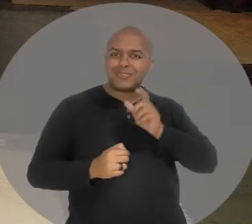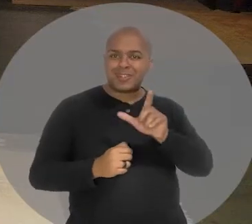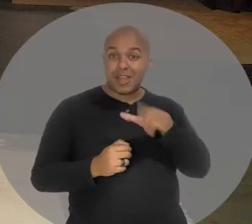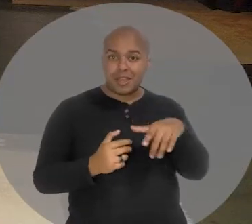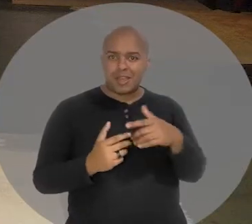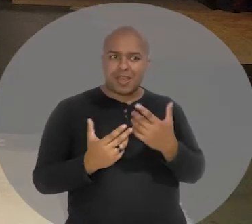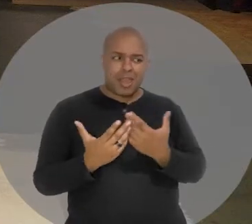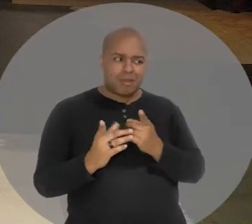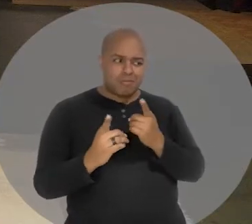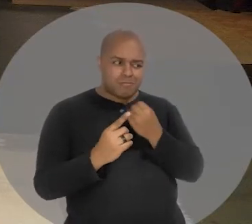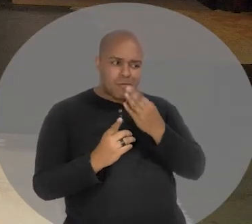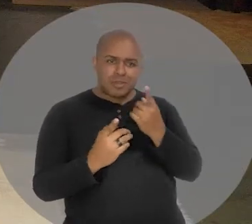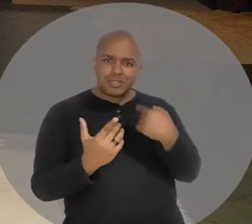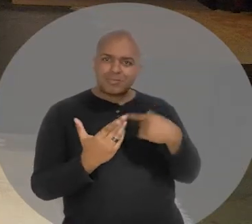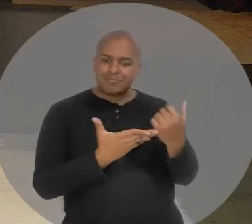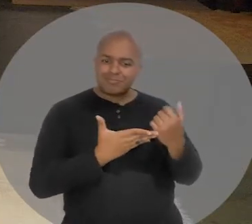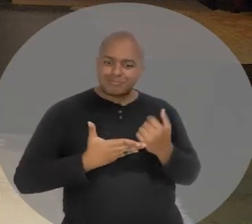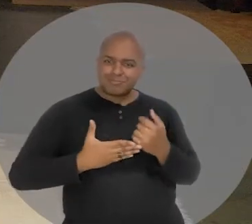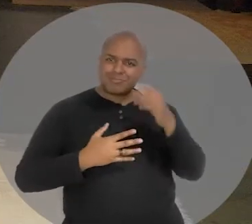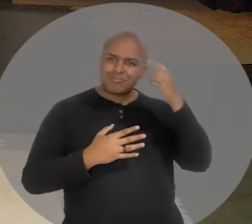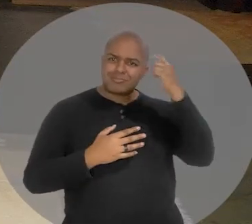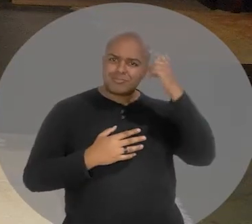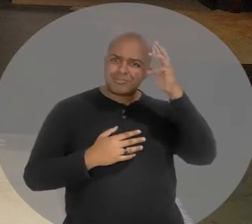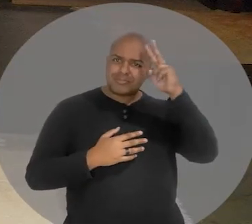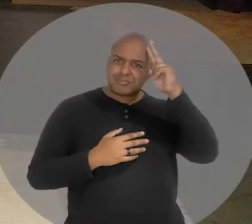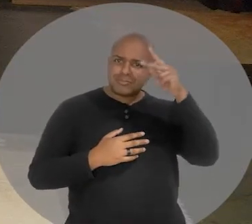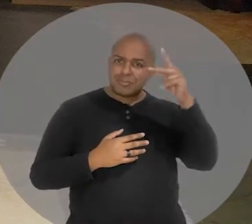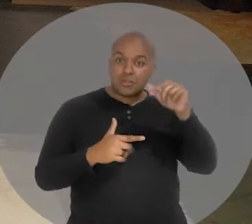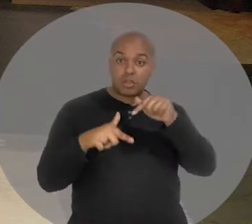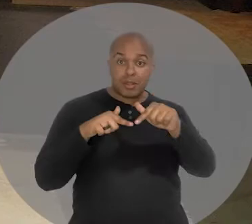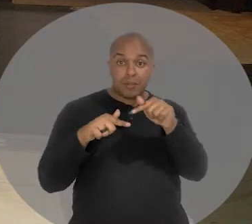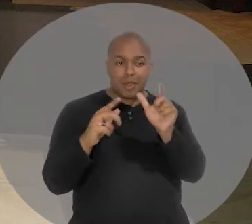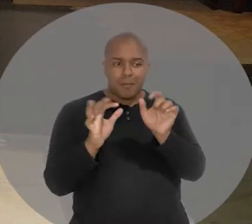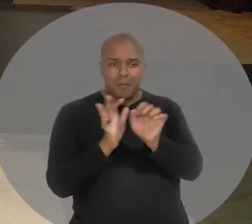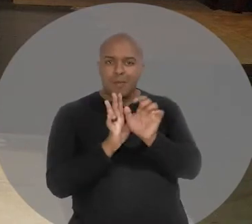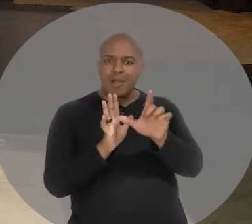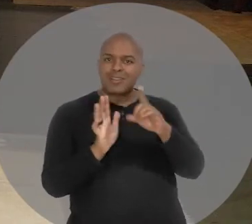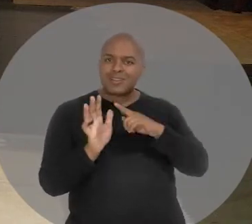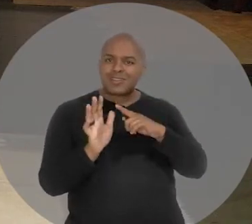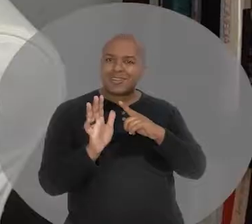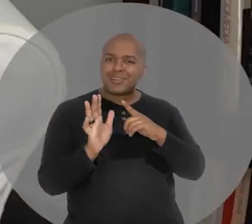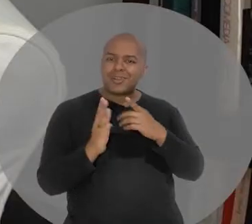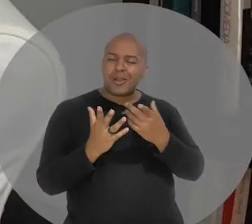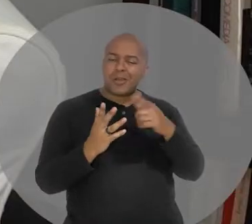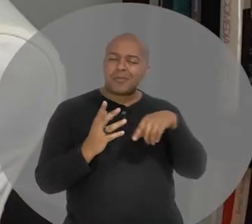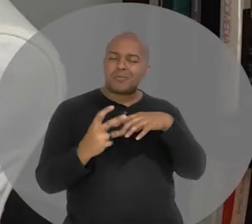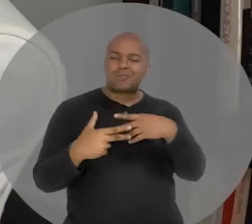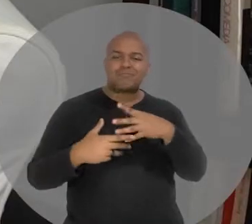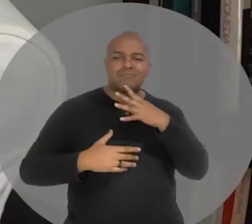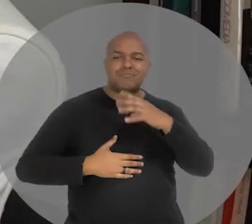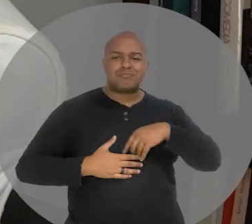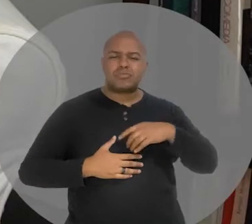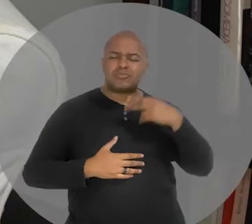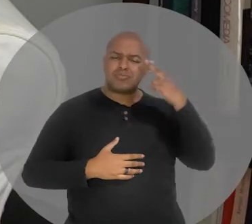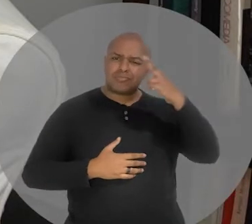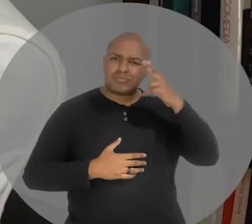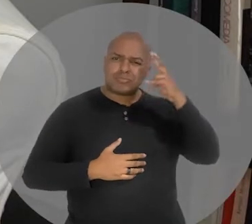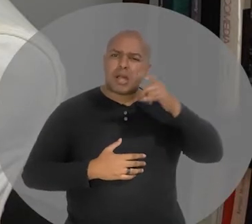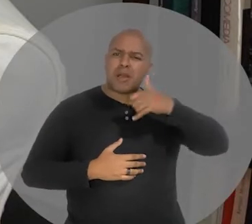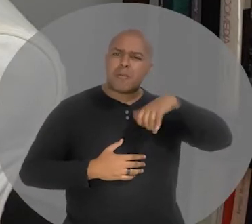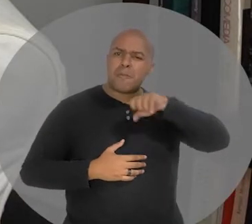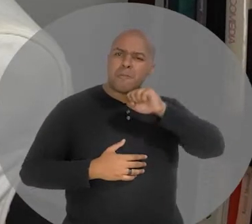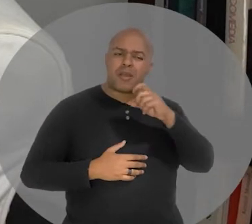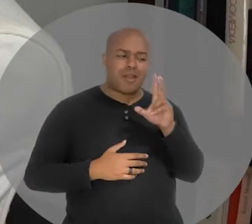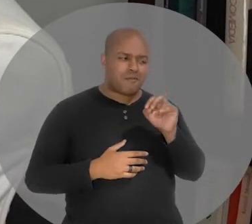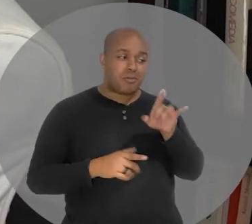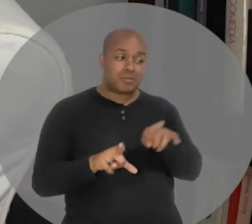bom a gente poder trazer essas memórias dela, trazer esse trabalho, essa contribuição que ela tem, todo mundo ganha com isso. O sonho da minha mãe era ser avó